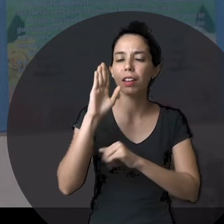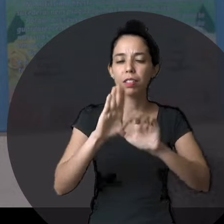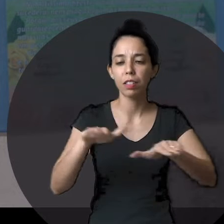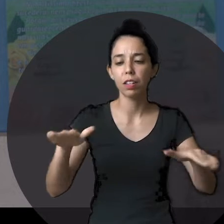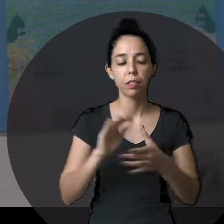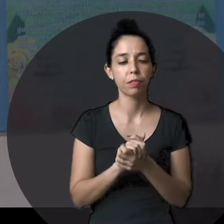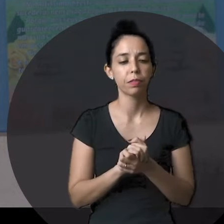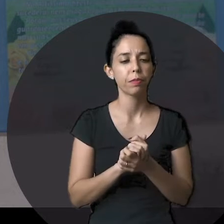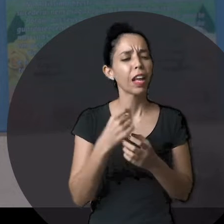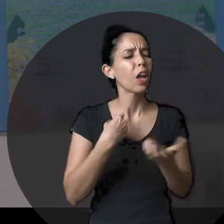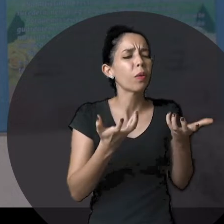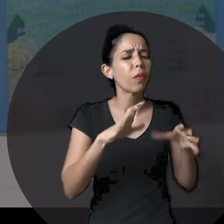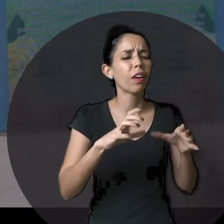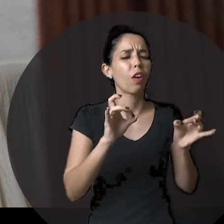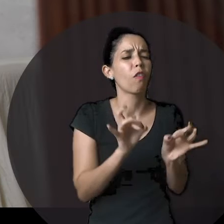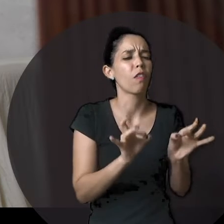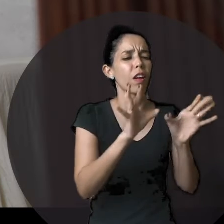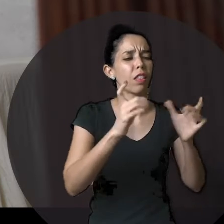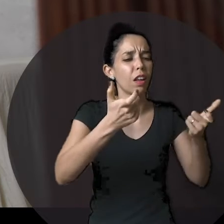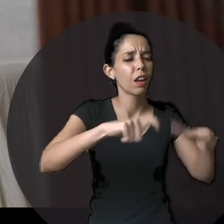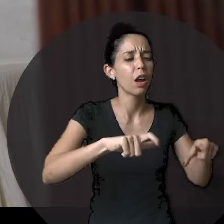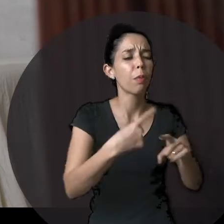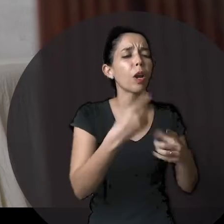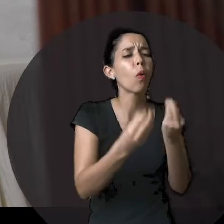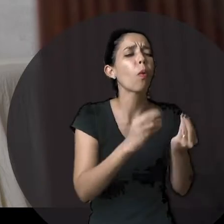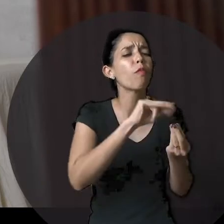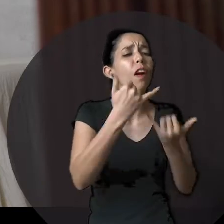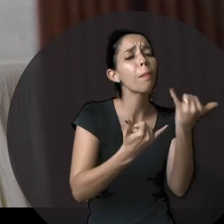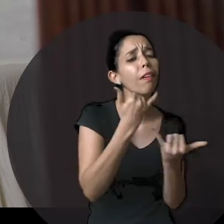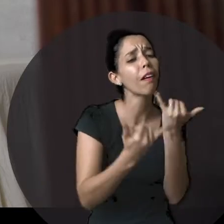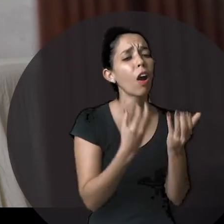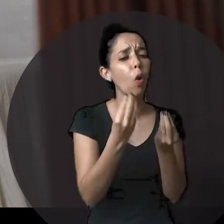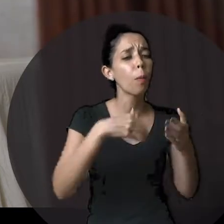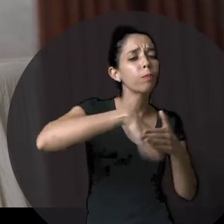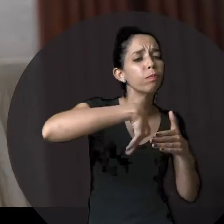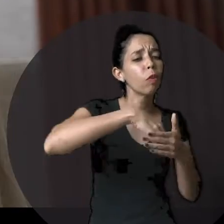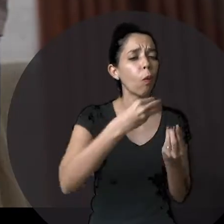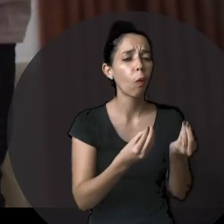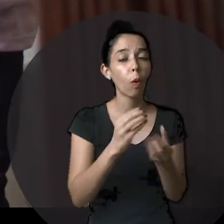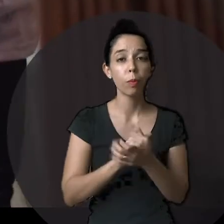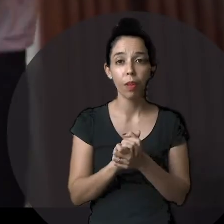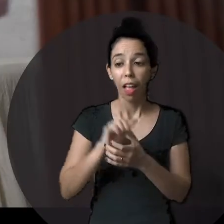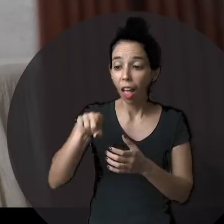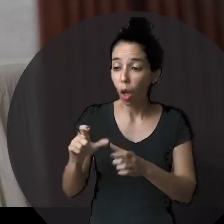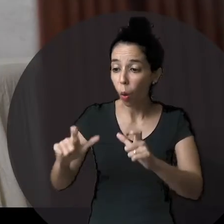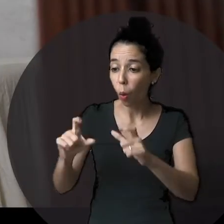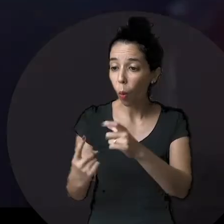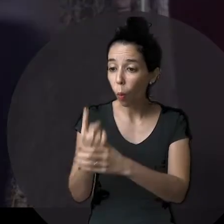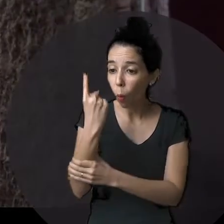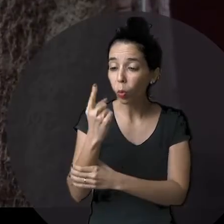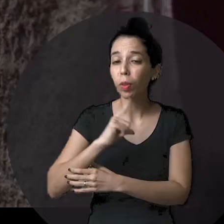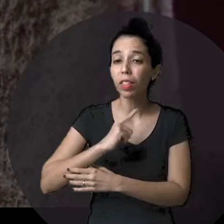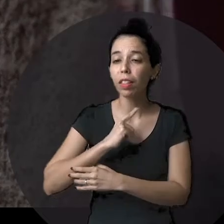maiores interessadas, as crianças. Eu não quero que o campo saia daqui não, porque acho que é muito ruim, mas se o campo sair daqui, aí como é que aí vão brincar, jogar de